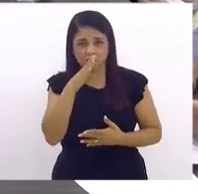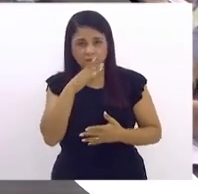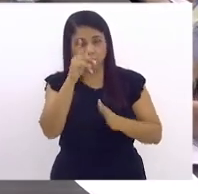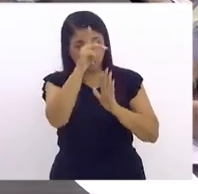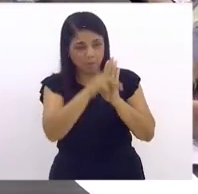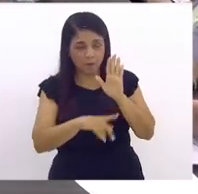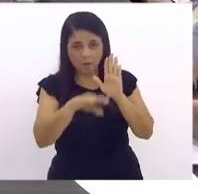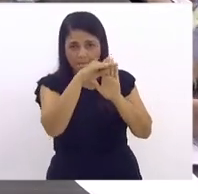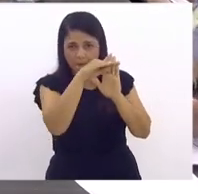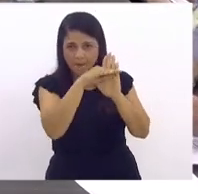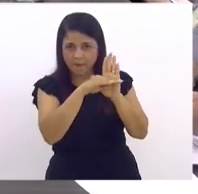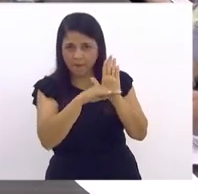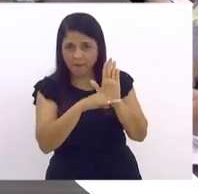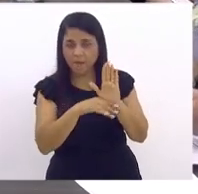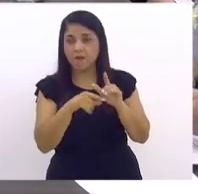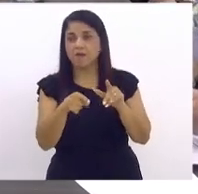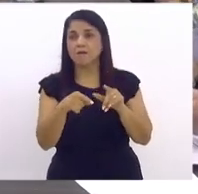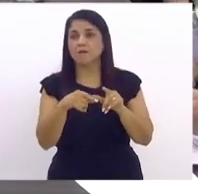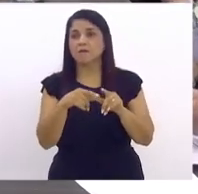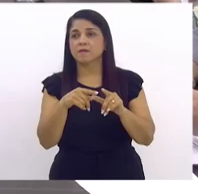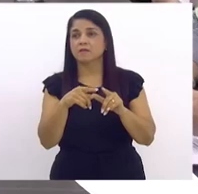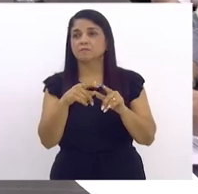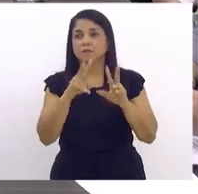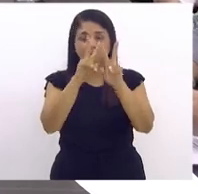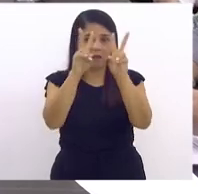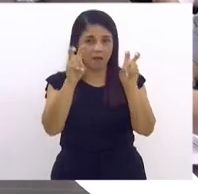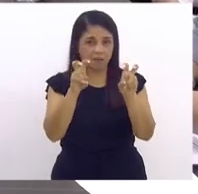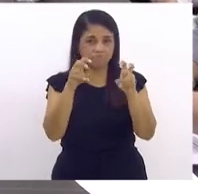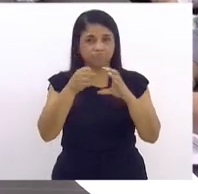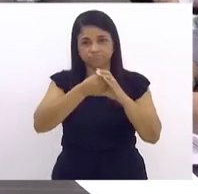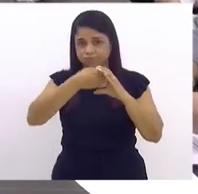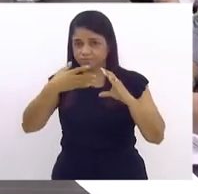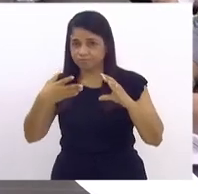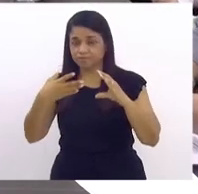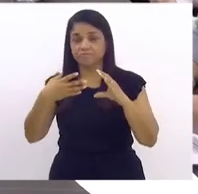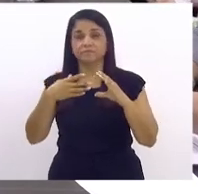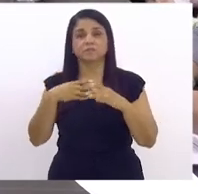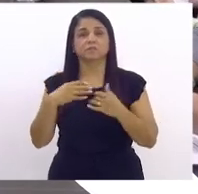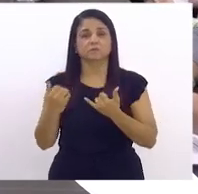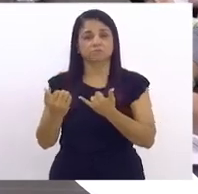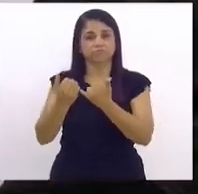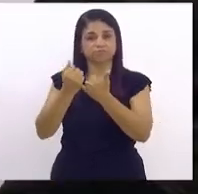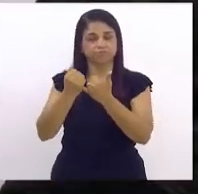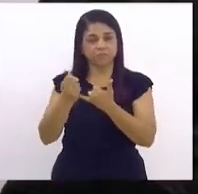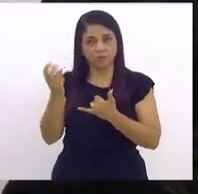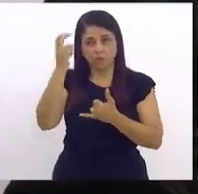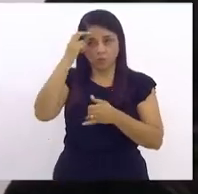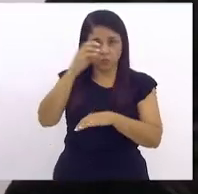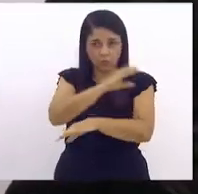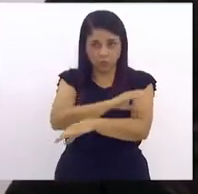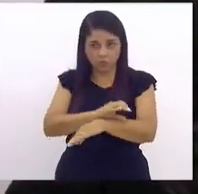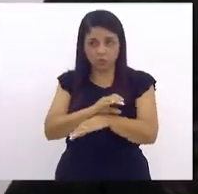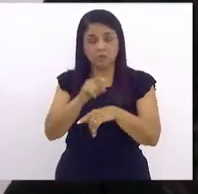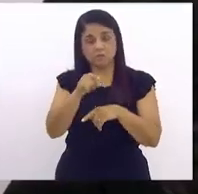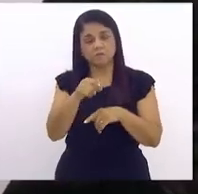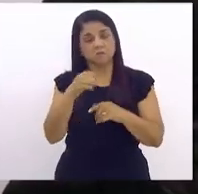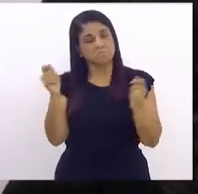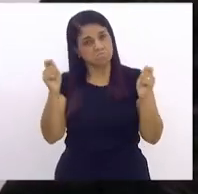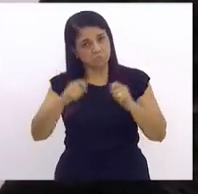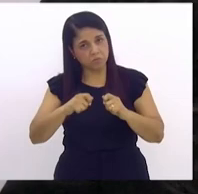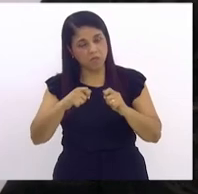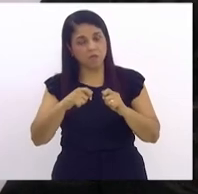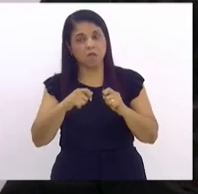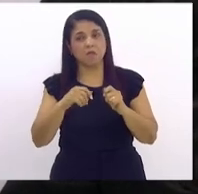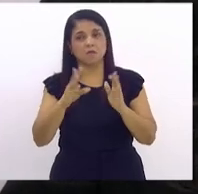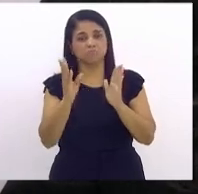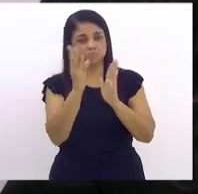projetos com essa característica lá pela Comissão de Cultura, se Vossa Excelência puder privilegiar, sim, apenas sim,